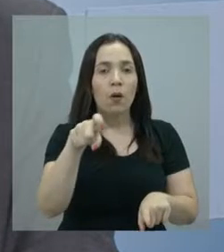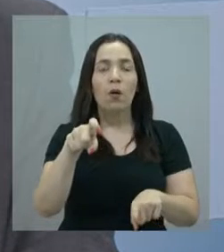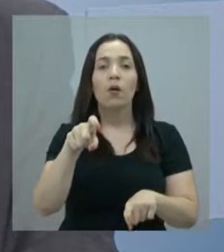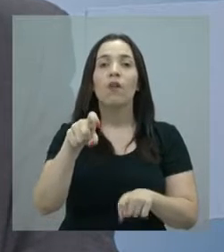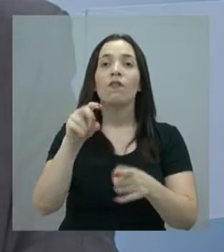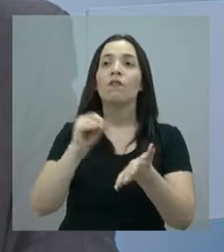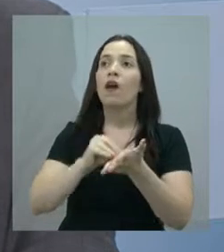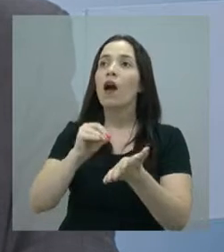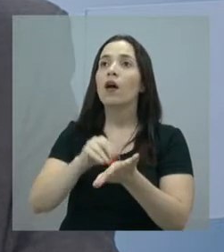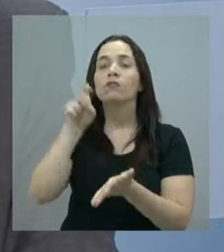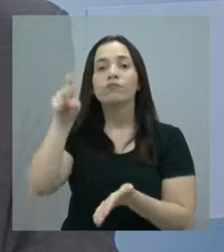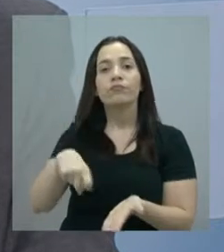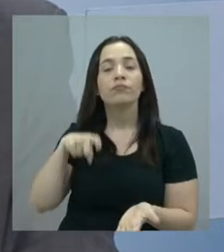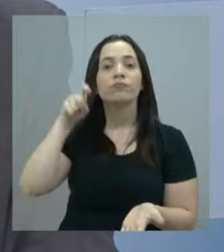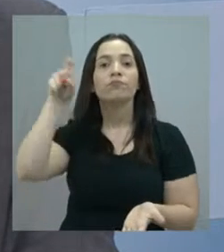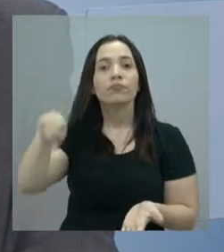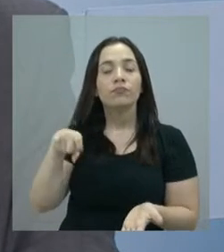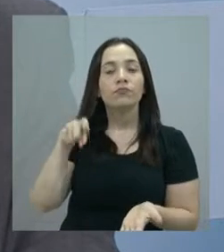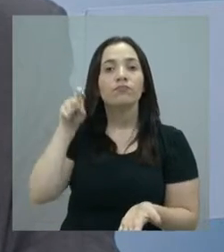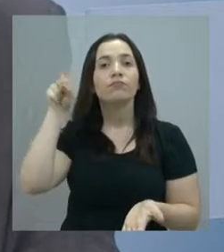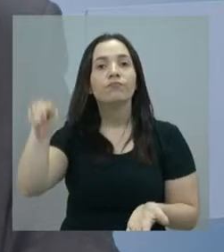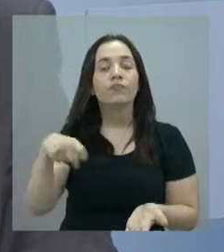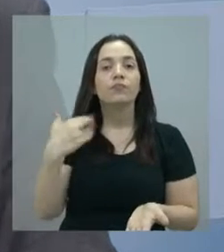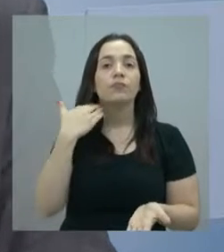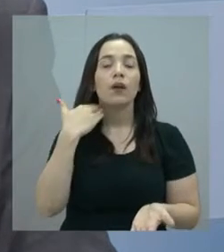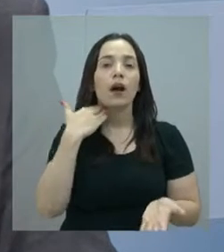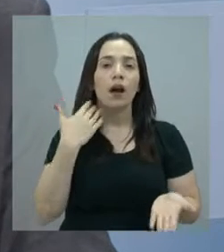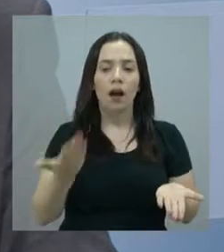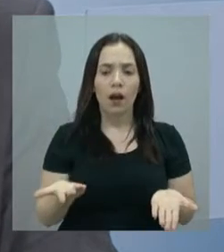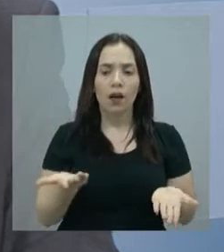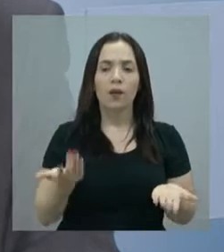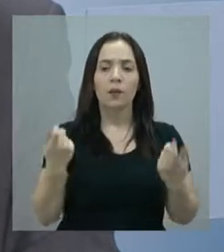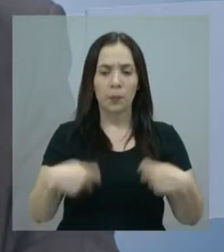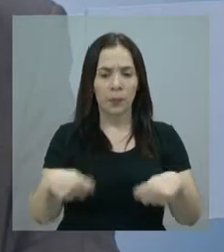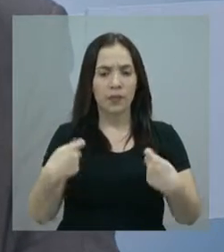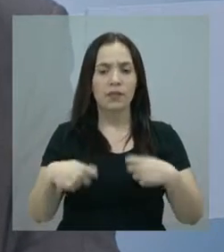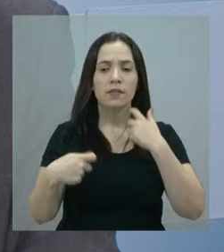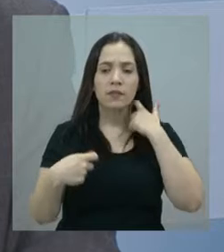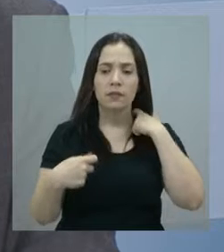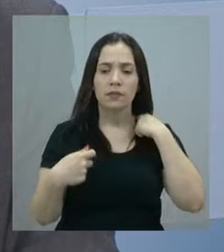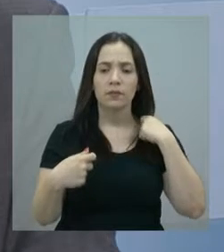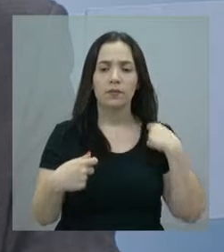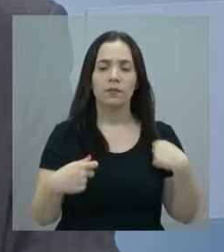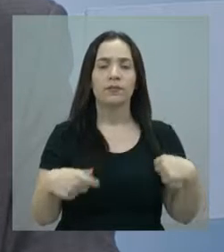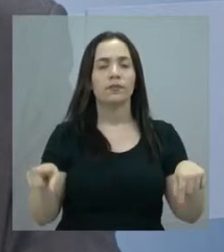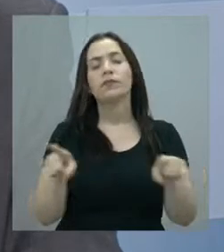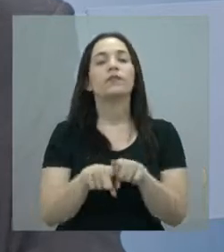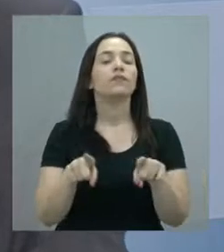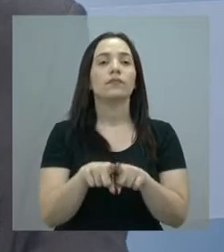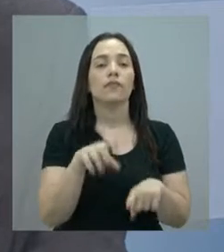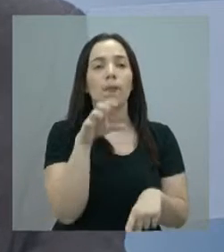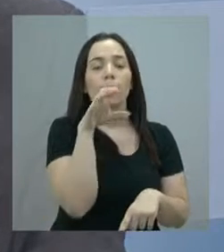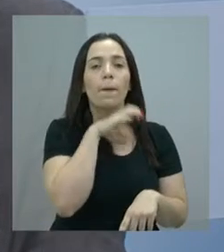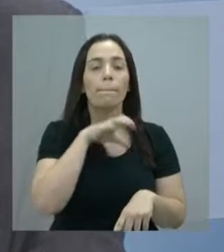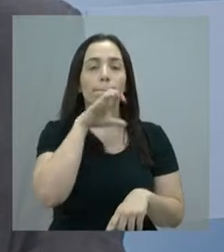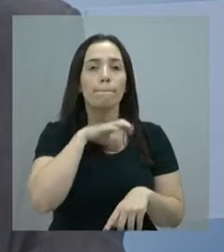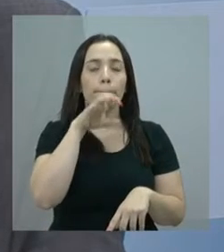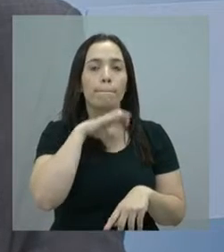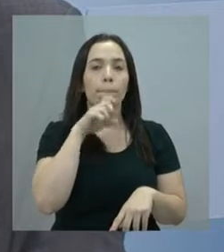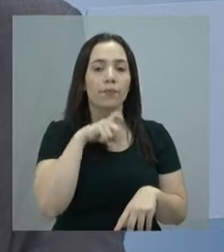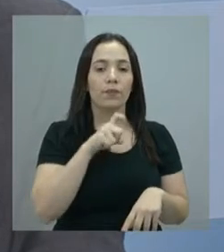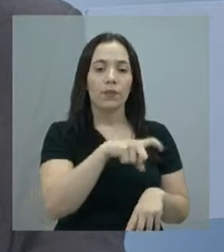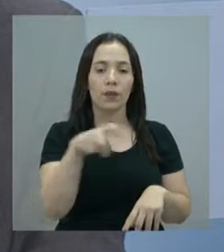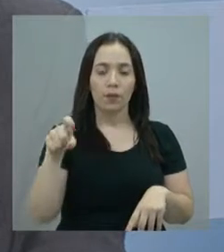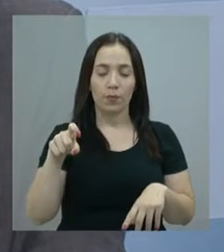dividendos. Ele está sempre Isso é verdade. nos alertando que o nosso imposto sobre o